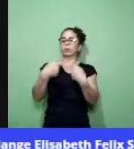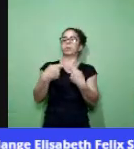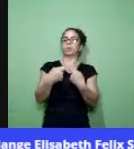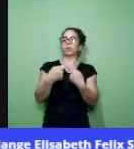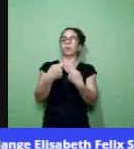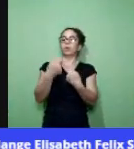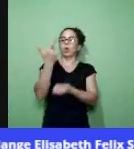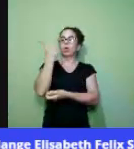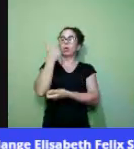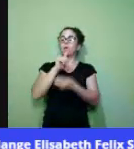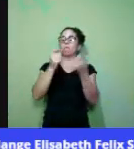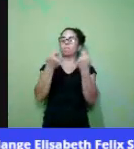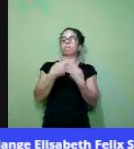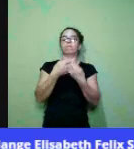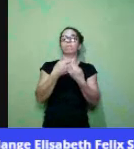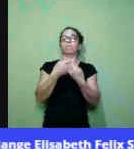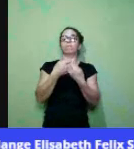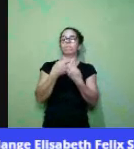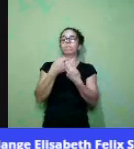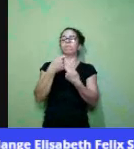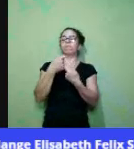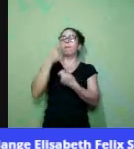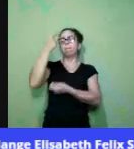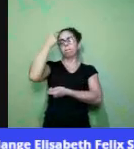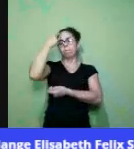né? Para a gente pensar